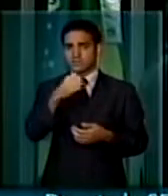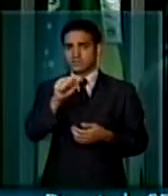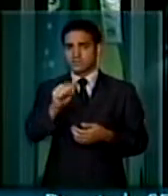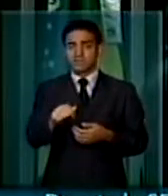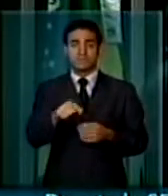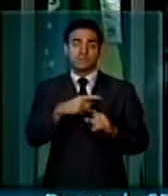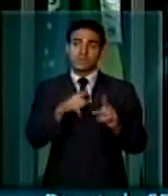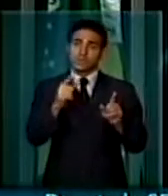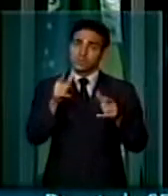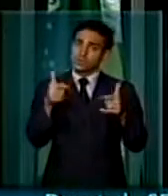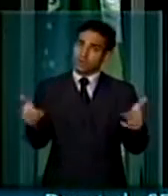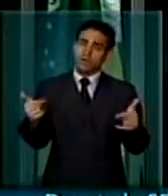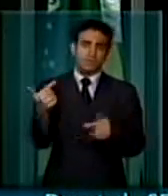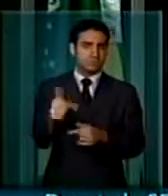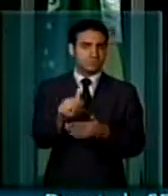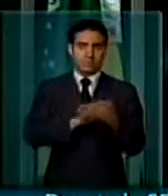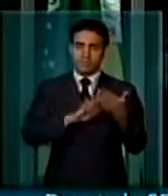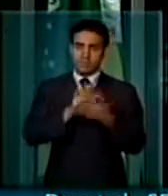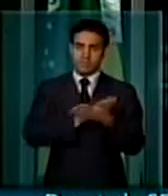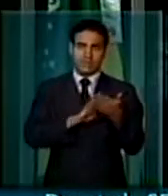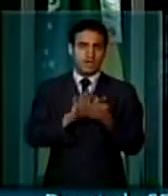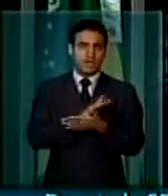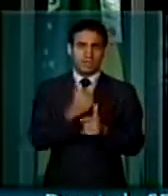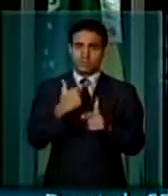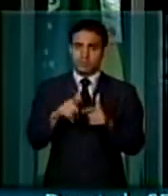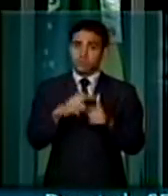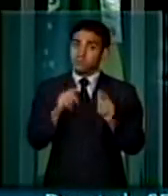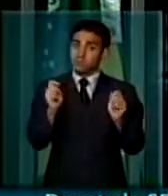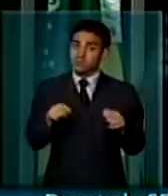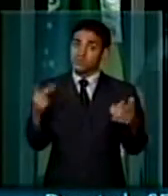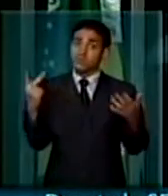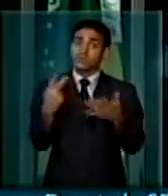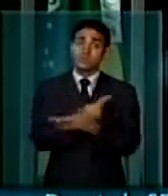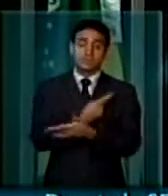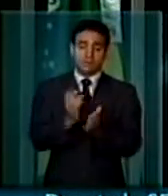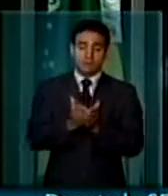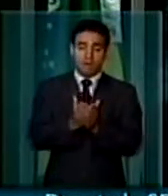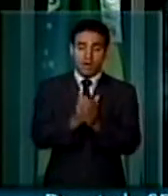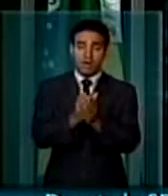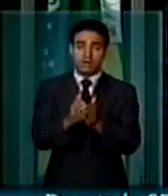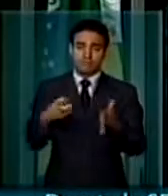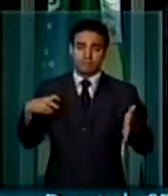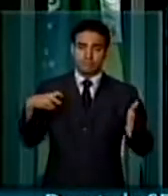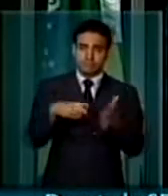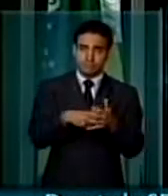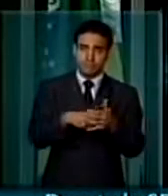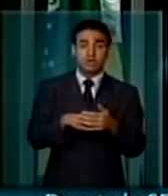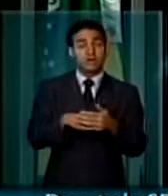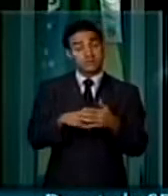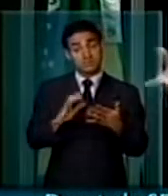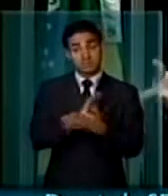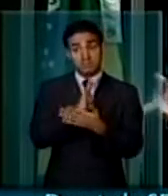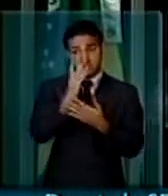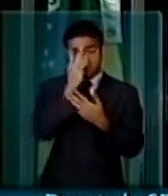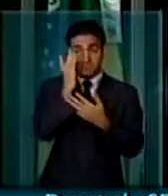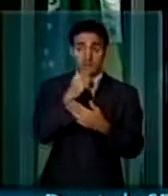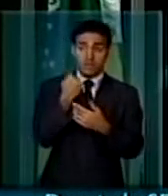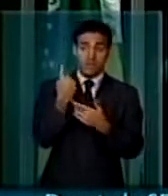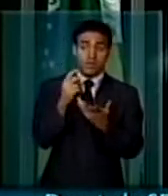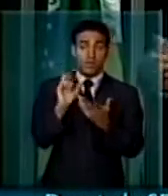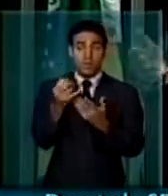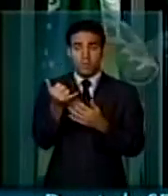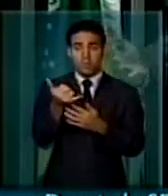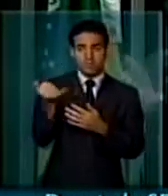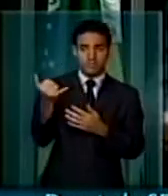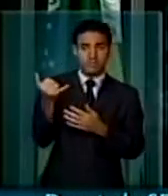uma tragédia. Poderia ter havido naufrágio, poderia no choque das embarcações alguém ter perdido a vida, ou num disparo de arma de